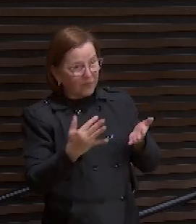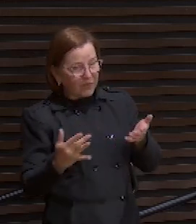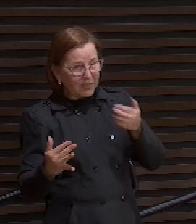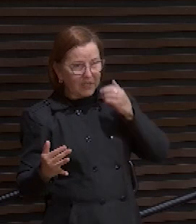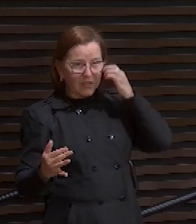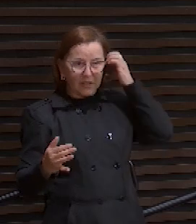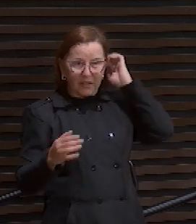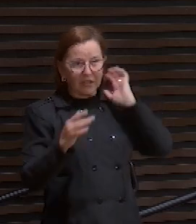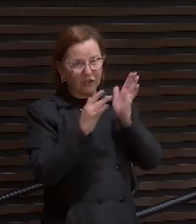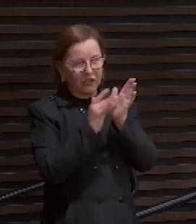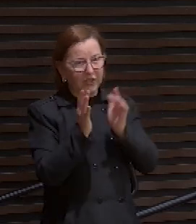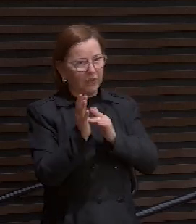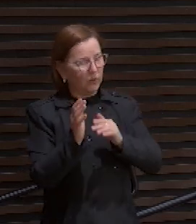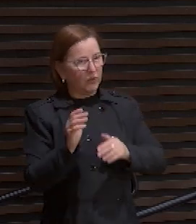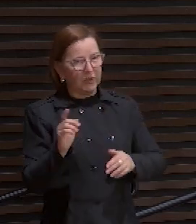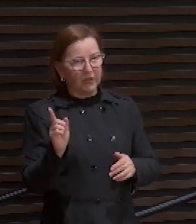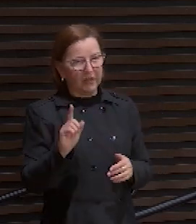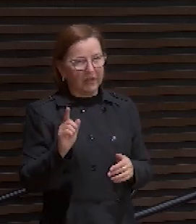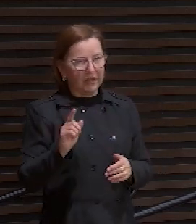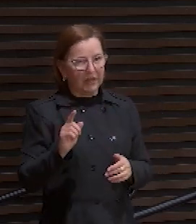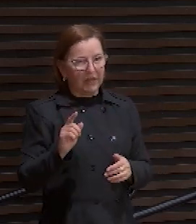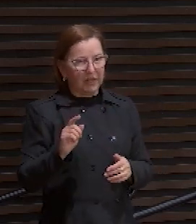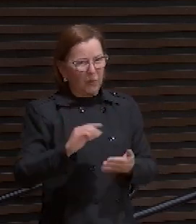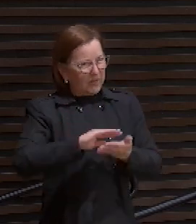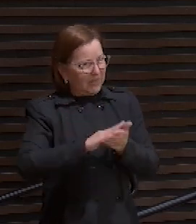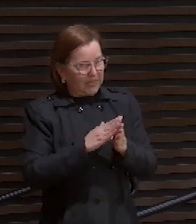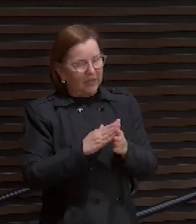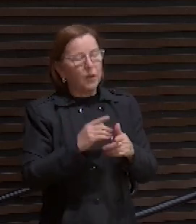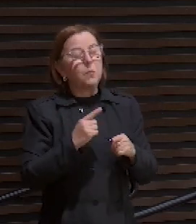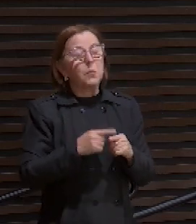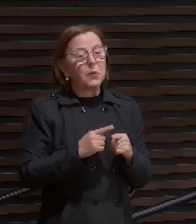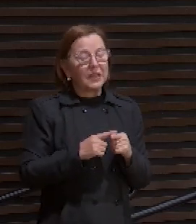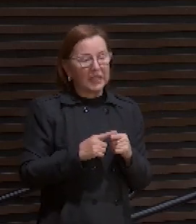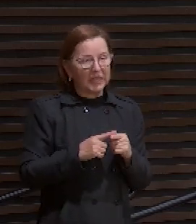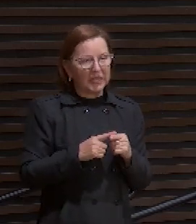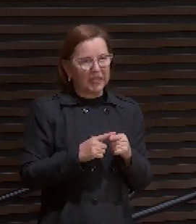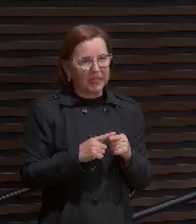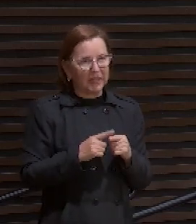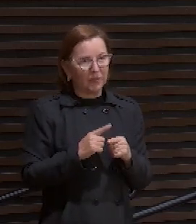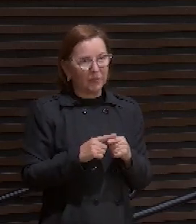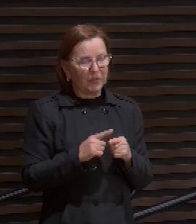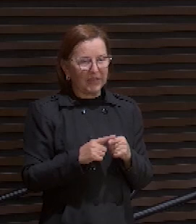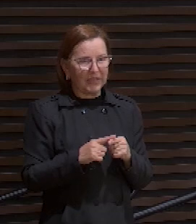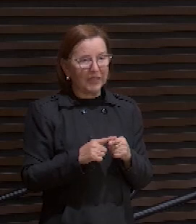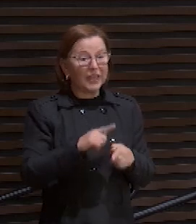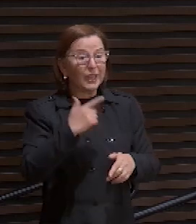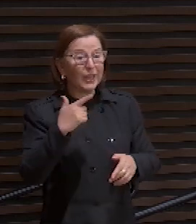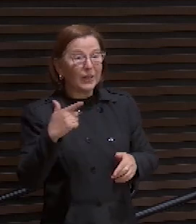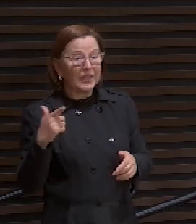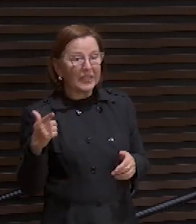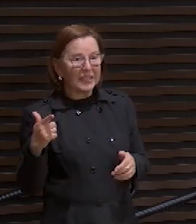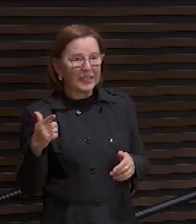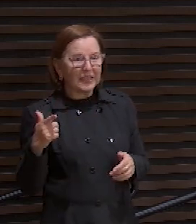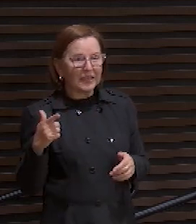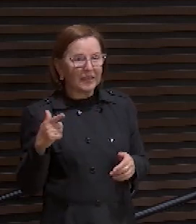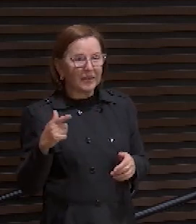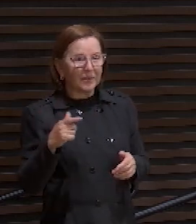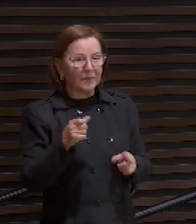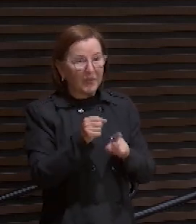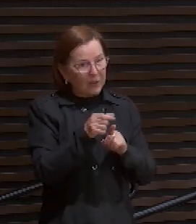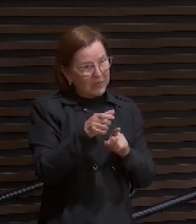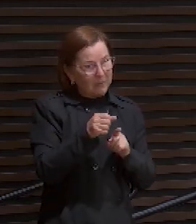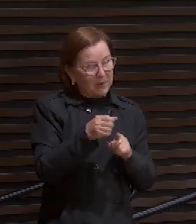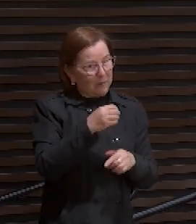apodrecer. Por que não tinha possibilidade de apodrecer? Porque ele não tinha o esperma